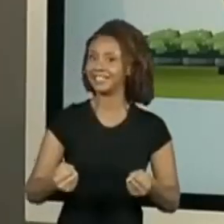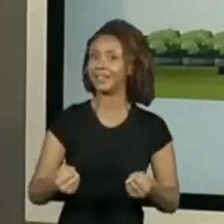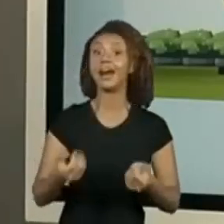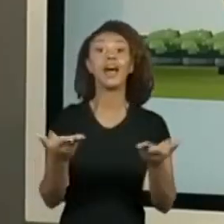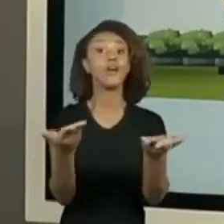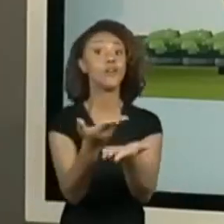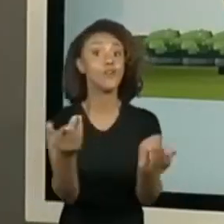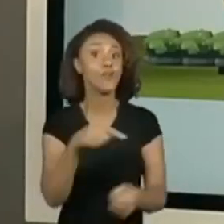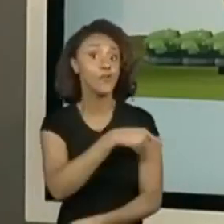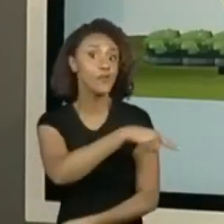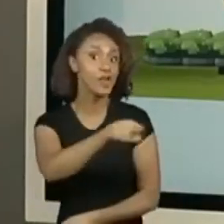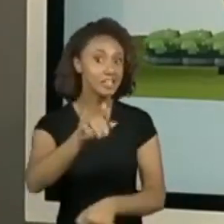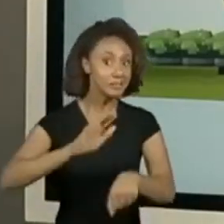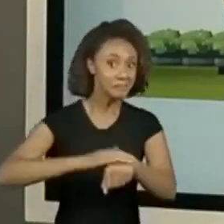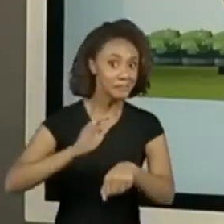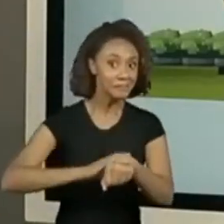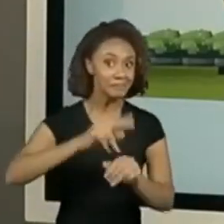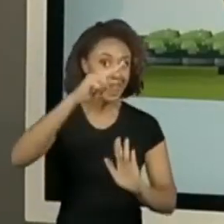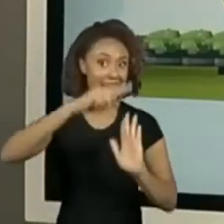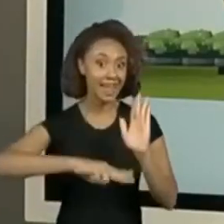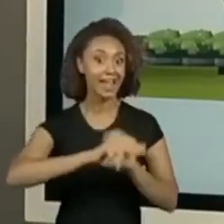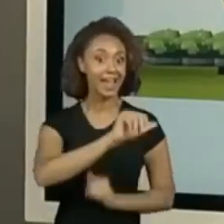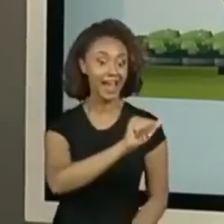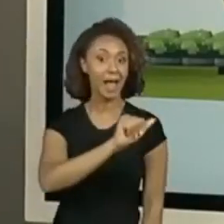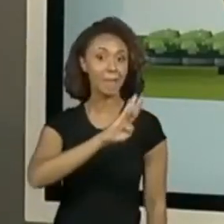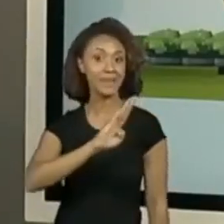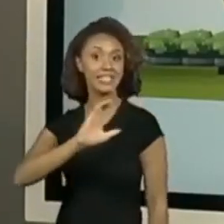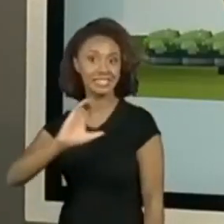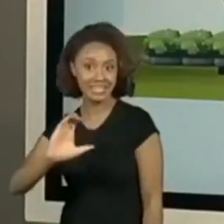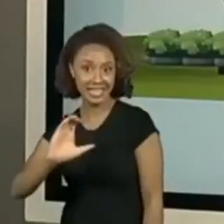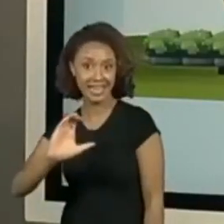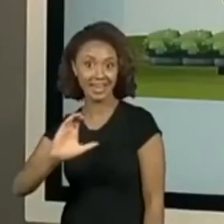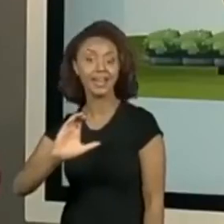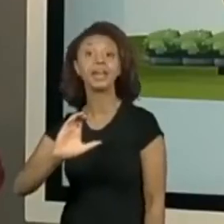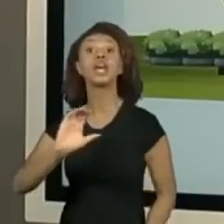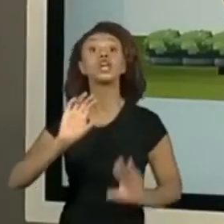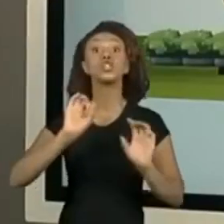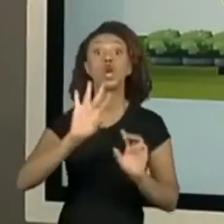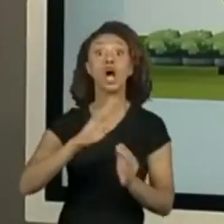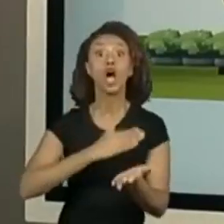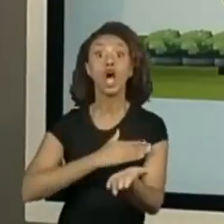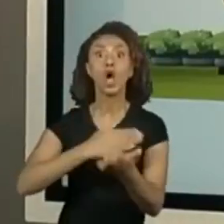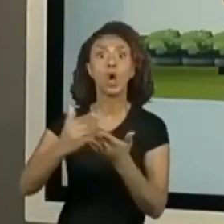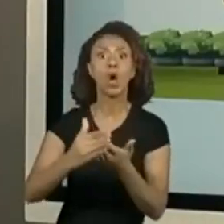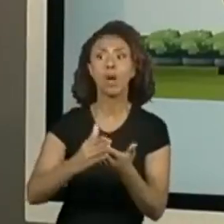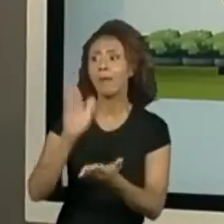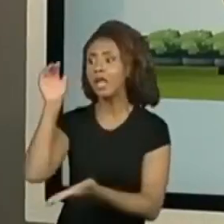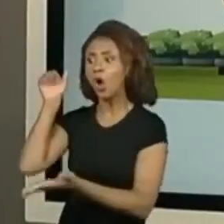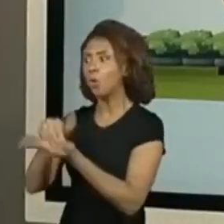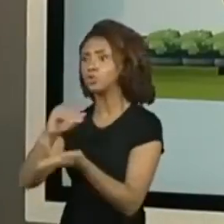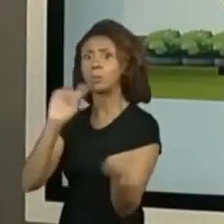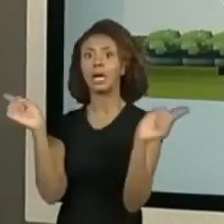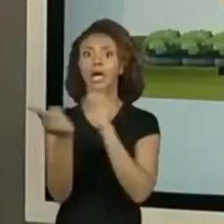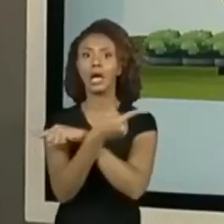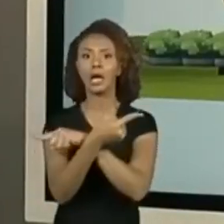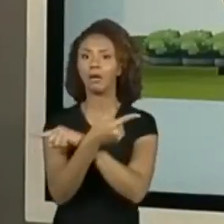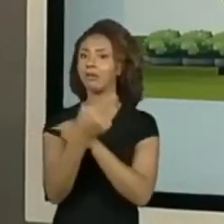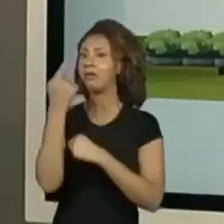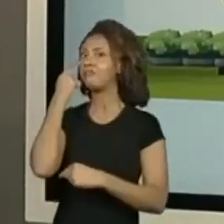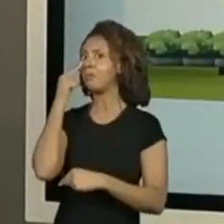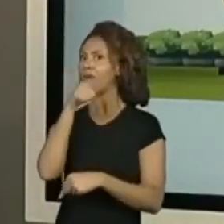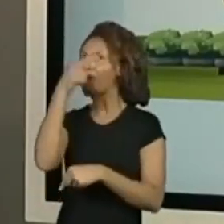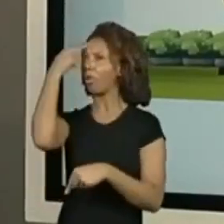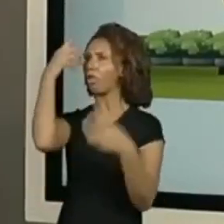Agora é com vocês. Vamos fazer isso? Ler o alfabeto de trás para frente para ver se você não se confunde, não mistura nenhuma